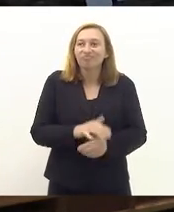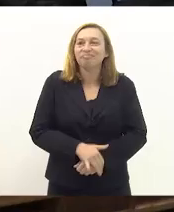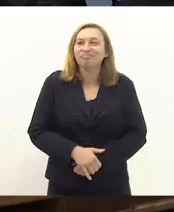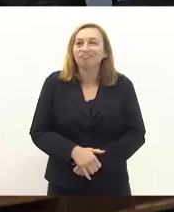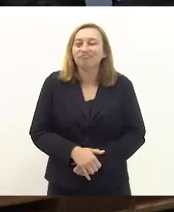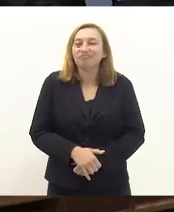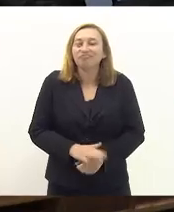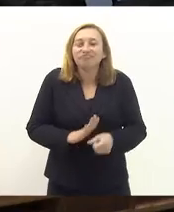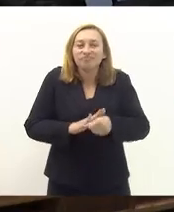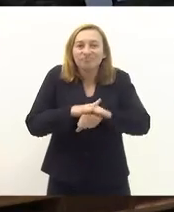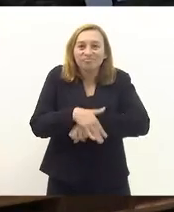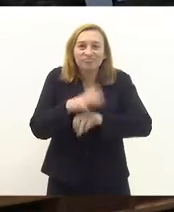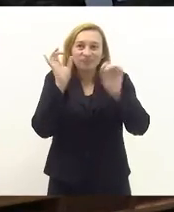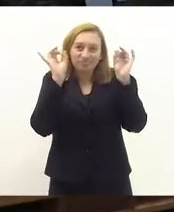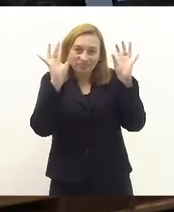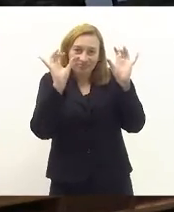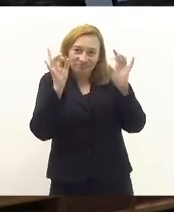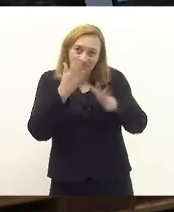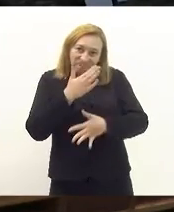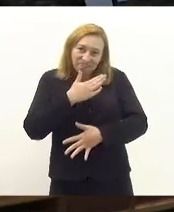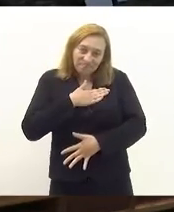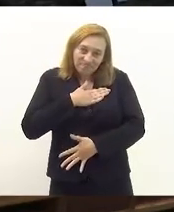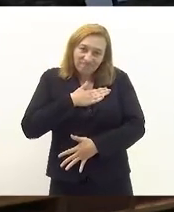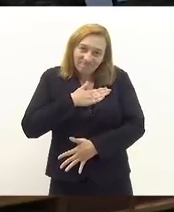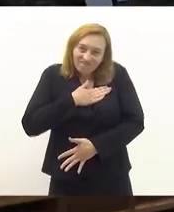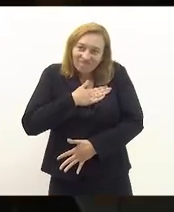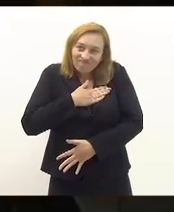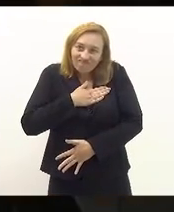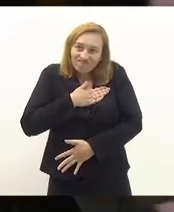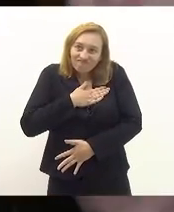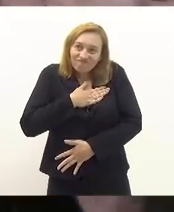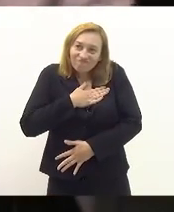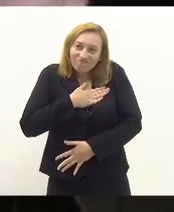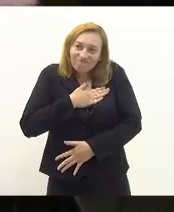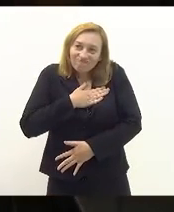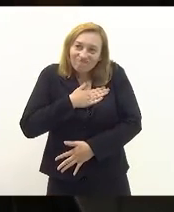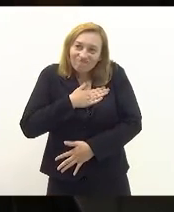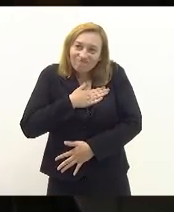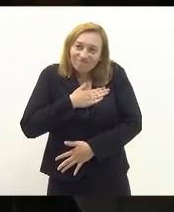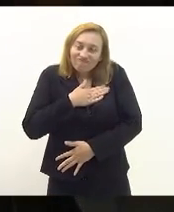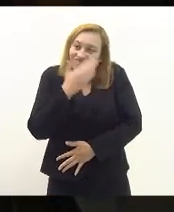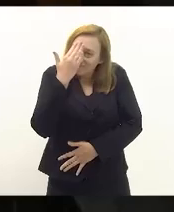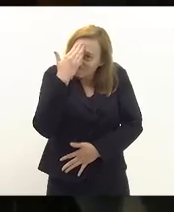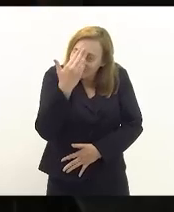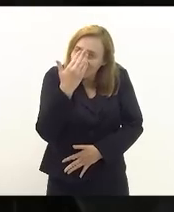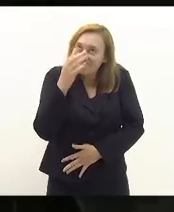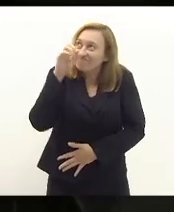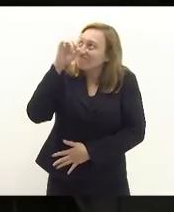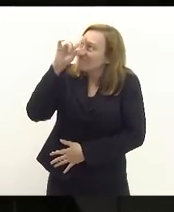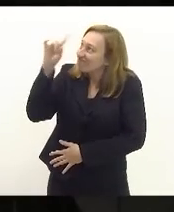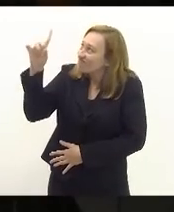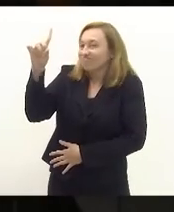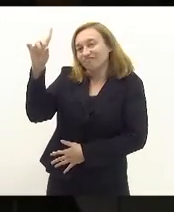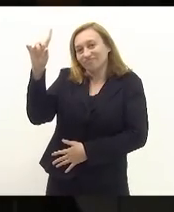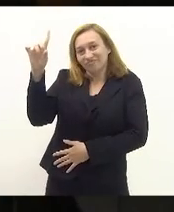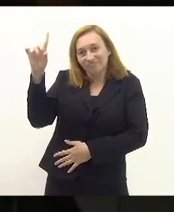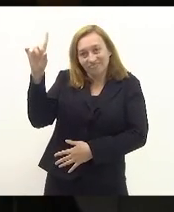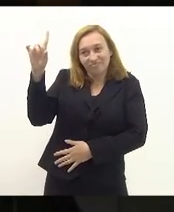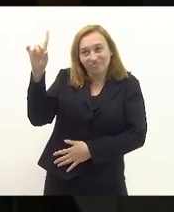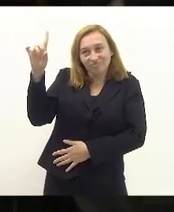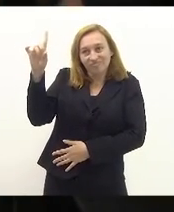é uma noite muito especial para mim eu queria que agradecer a Deus